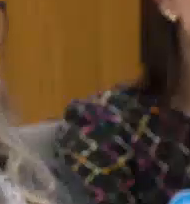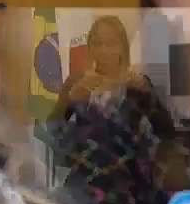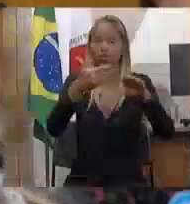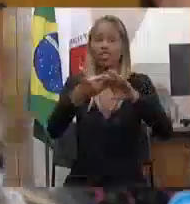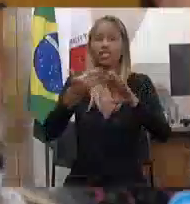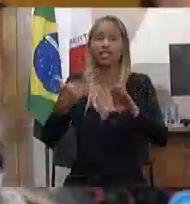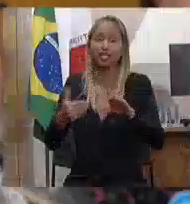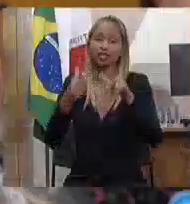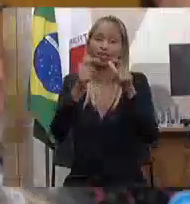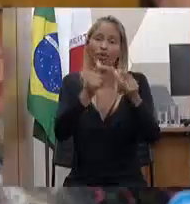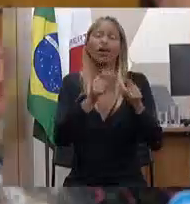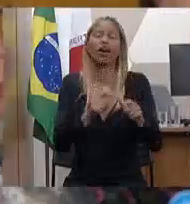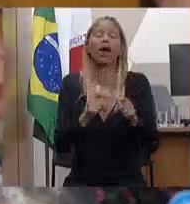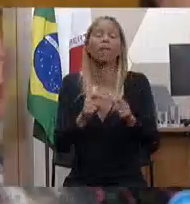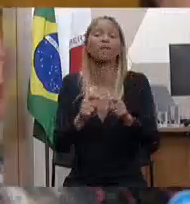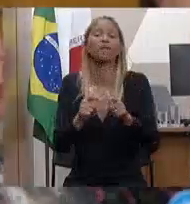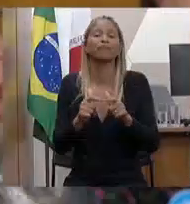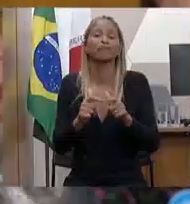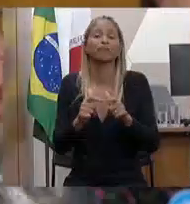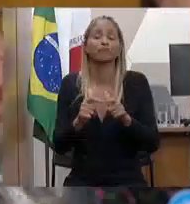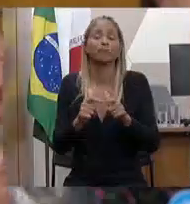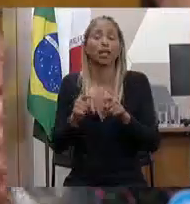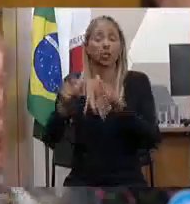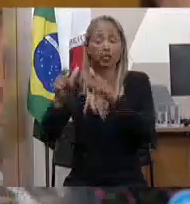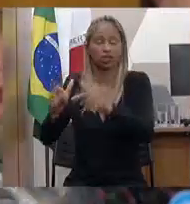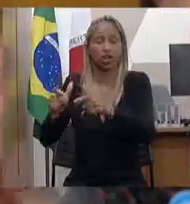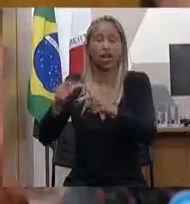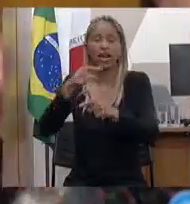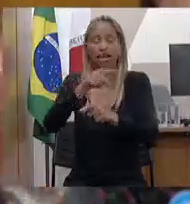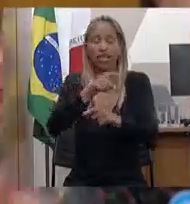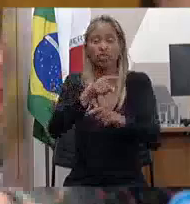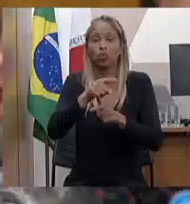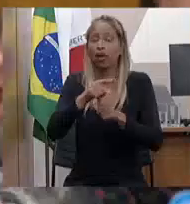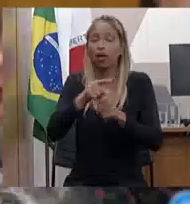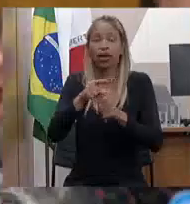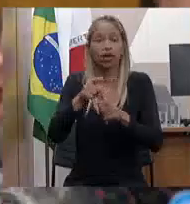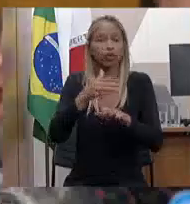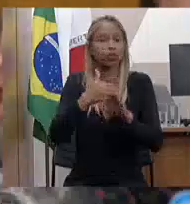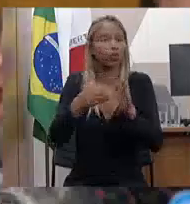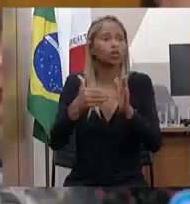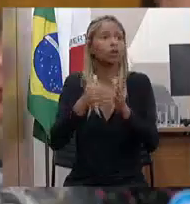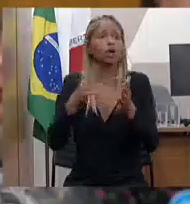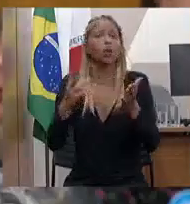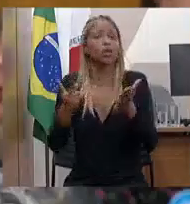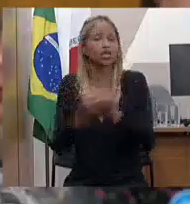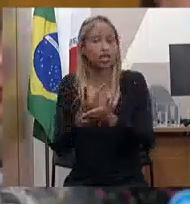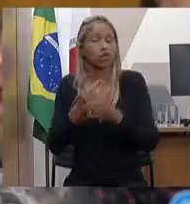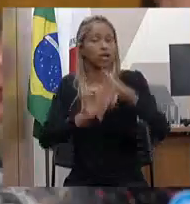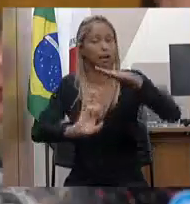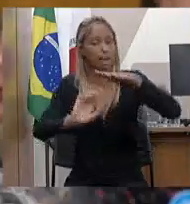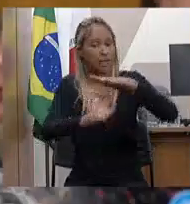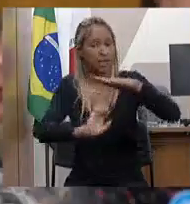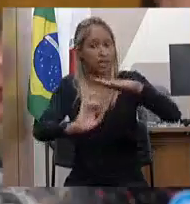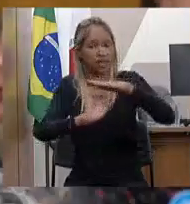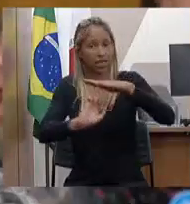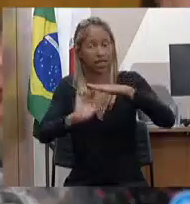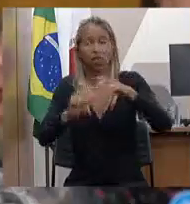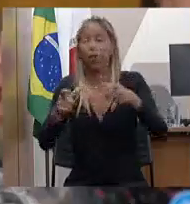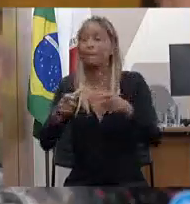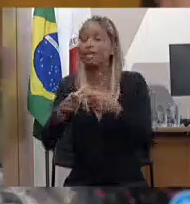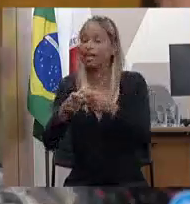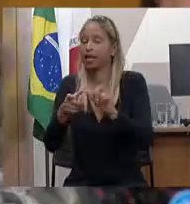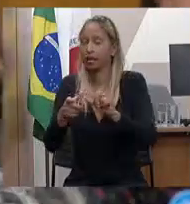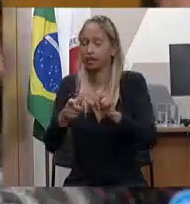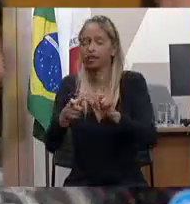local que ele que ele é locado então isso é a escravidão total que tá acontecendo nas grandes empresas Não É nas pequenas